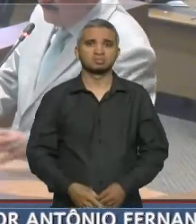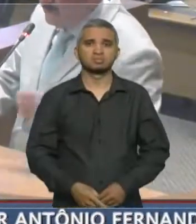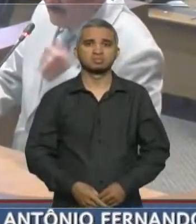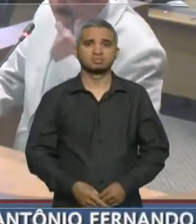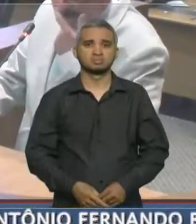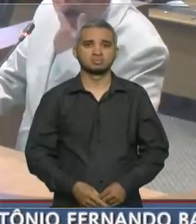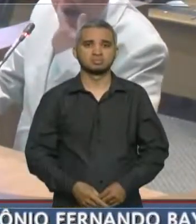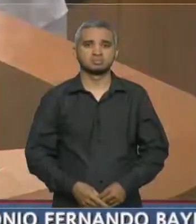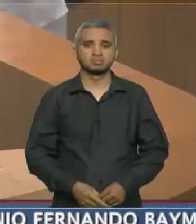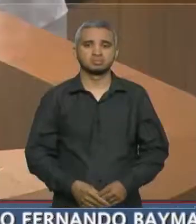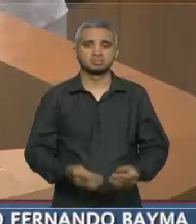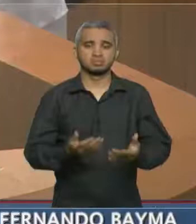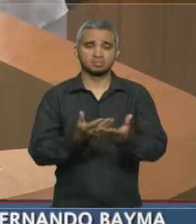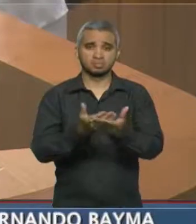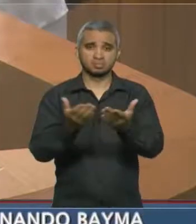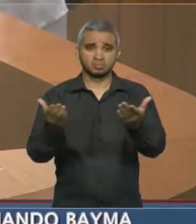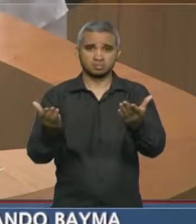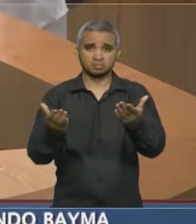Senhores,